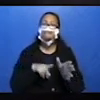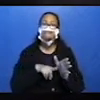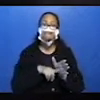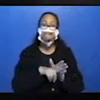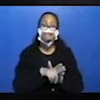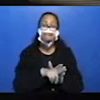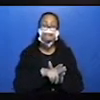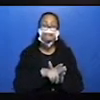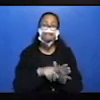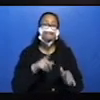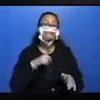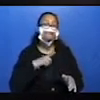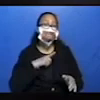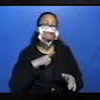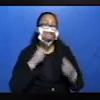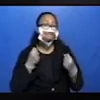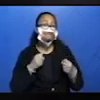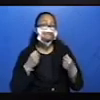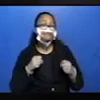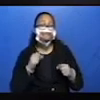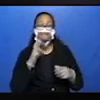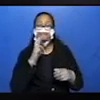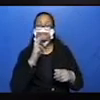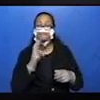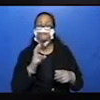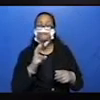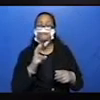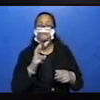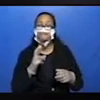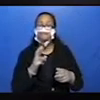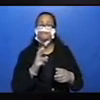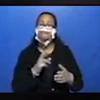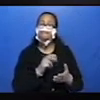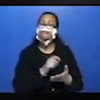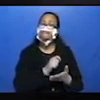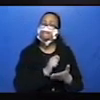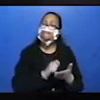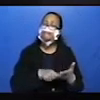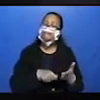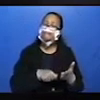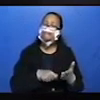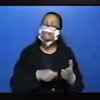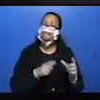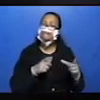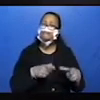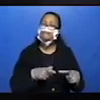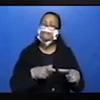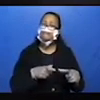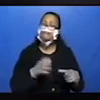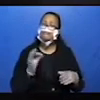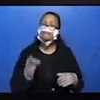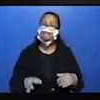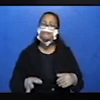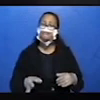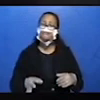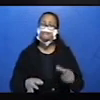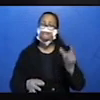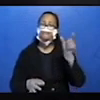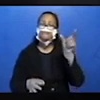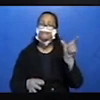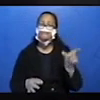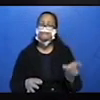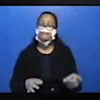gente tem que responder e escrever no local certo. Aqui nós temos verticais e horizontais.